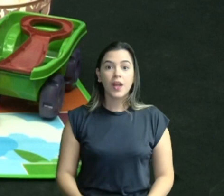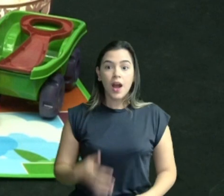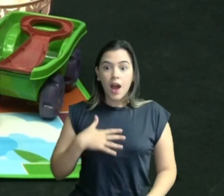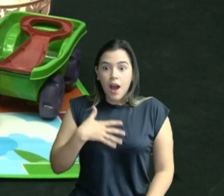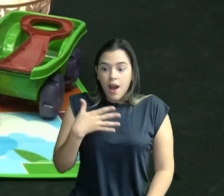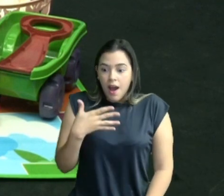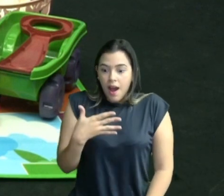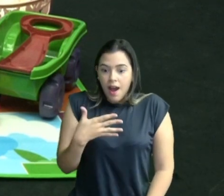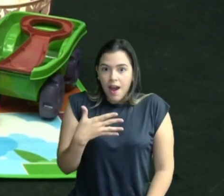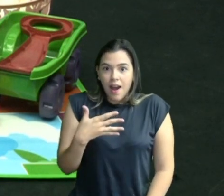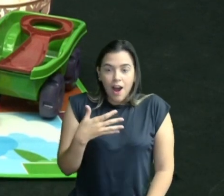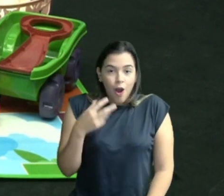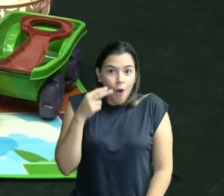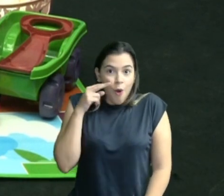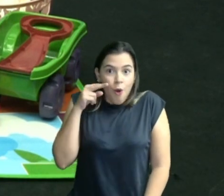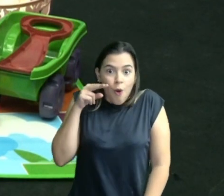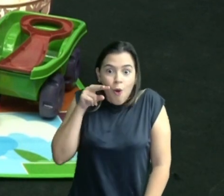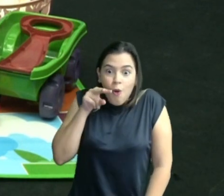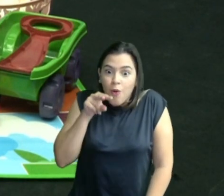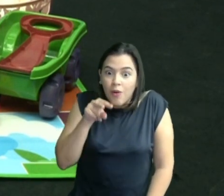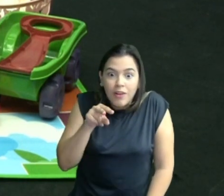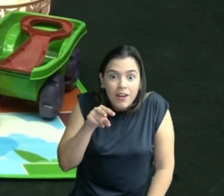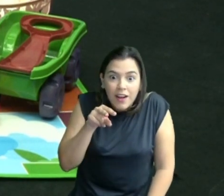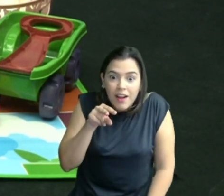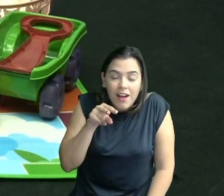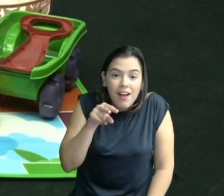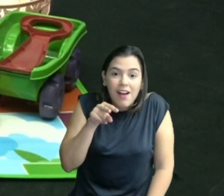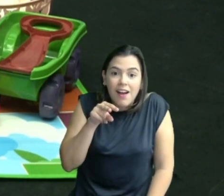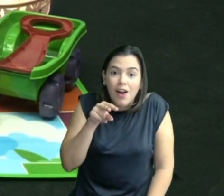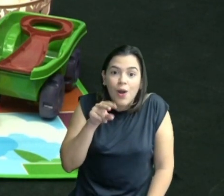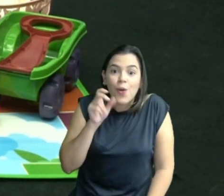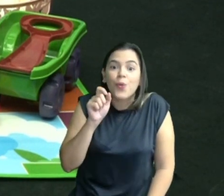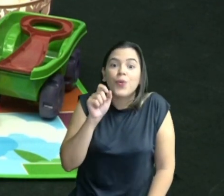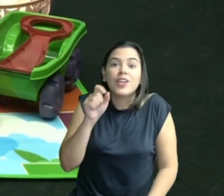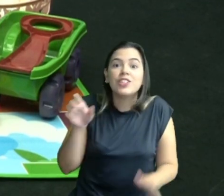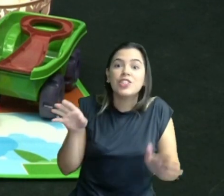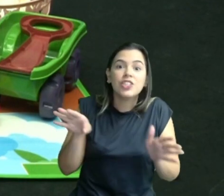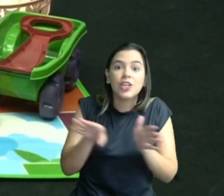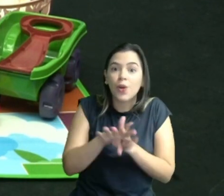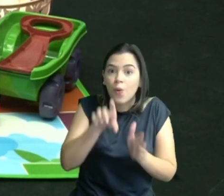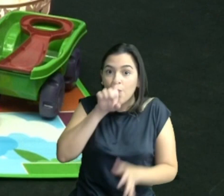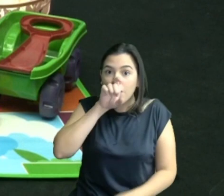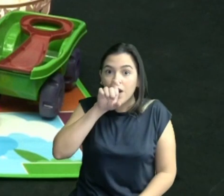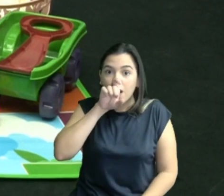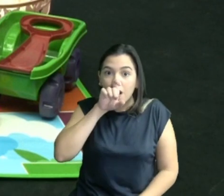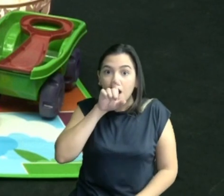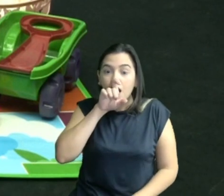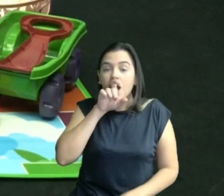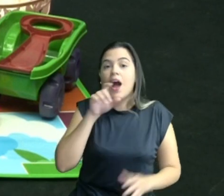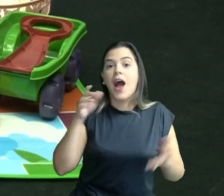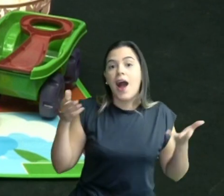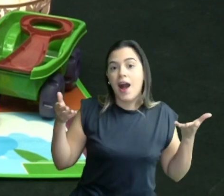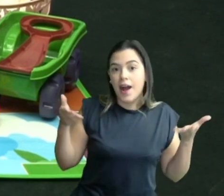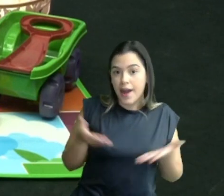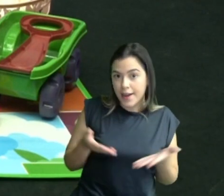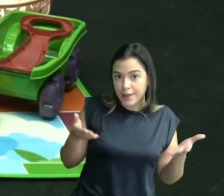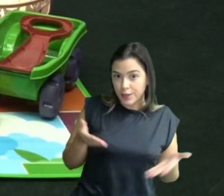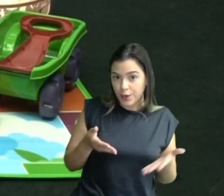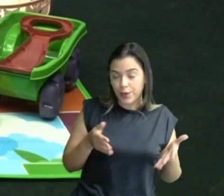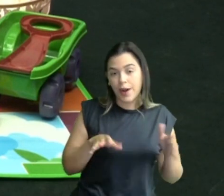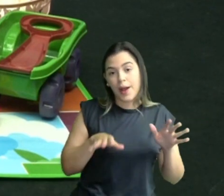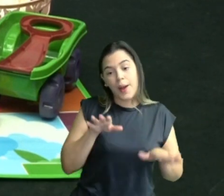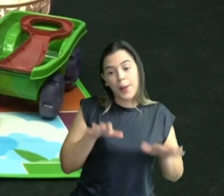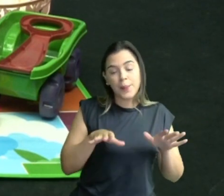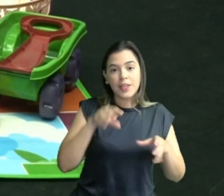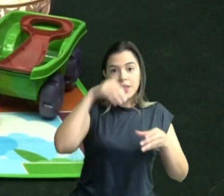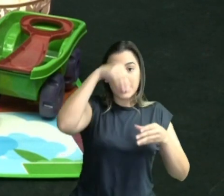e não olha só criança o que chegou para bruxa dessa vez apesar